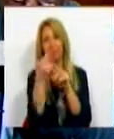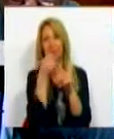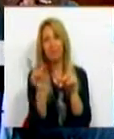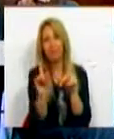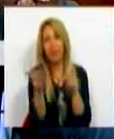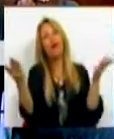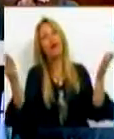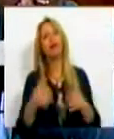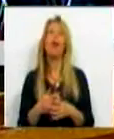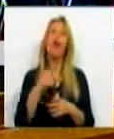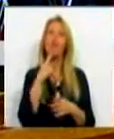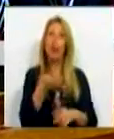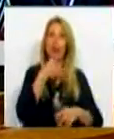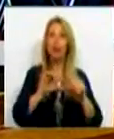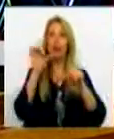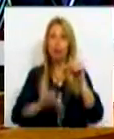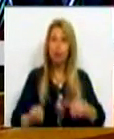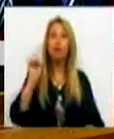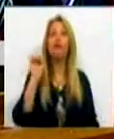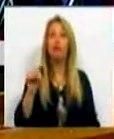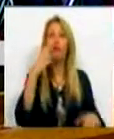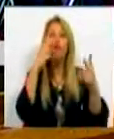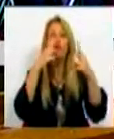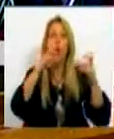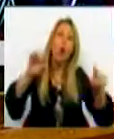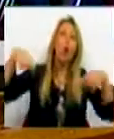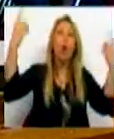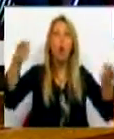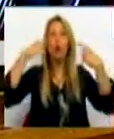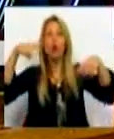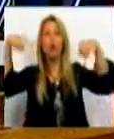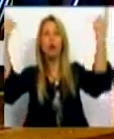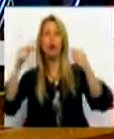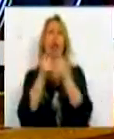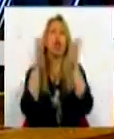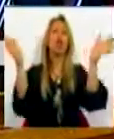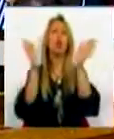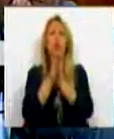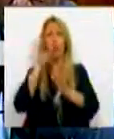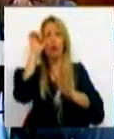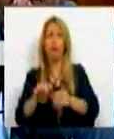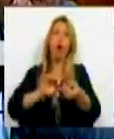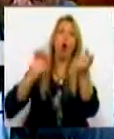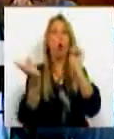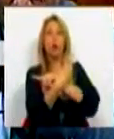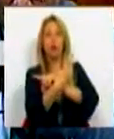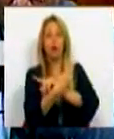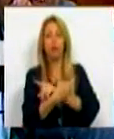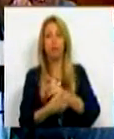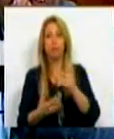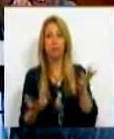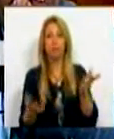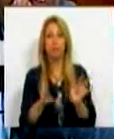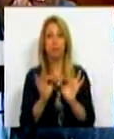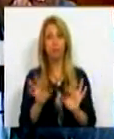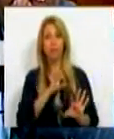próprio discurso e encontrou outro soundbite, que é o tudo e o seu contrário. Tudo e o seu contrário é o que os senhores